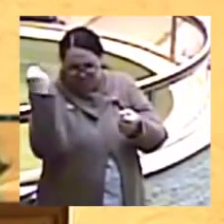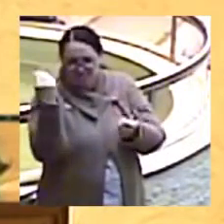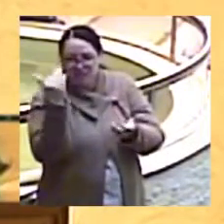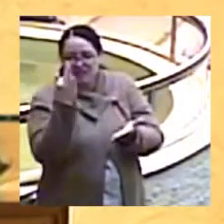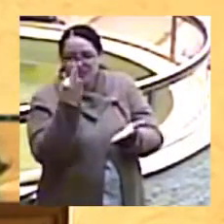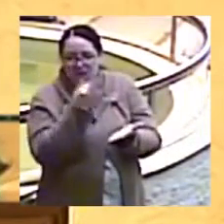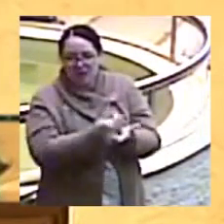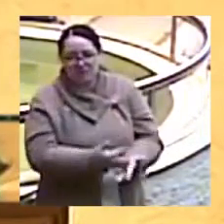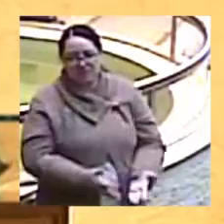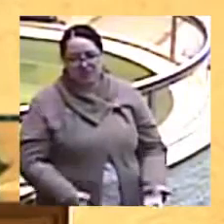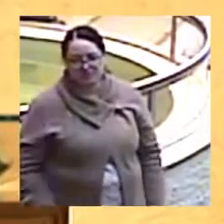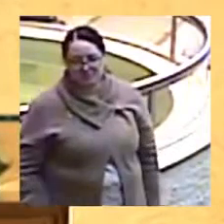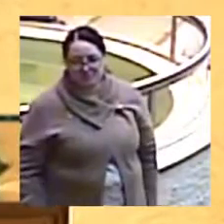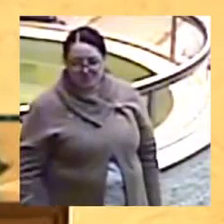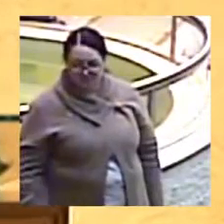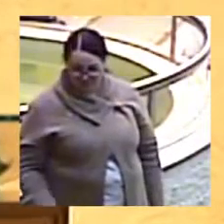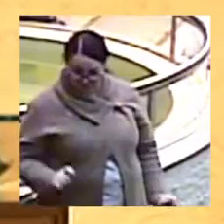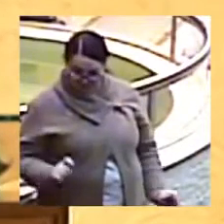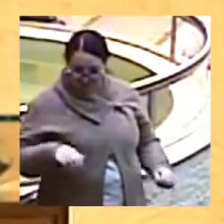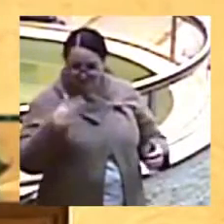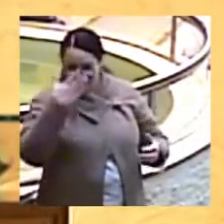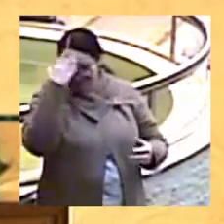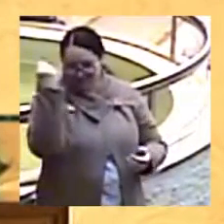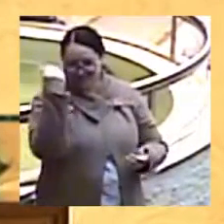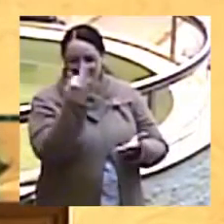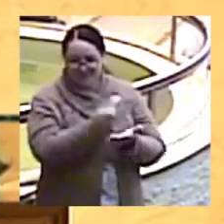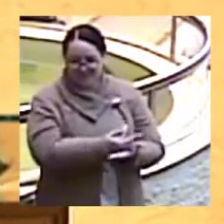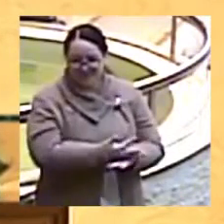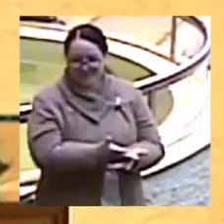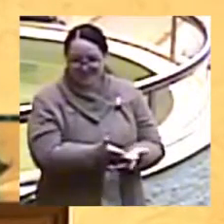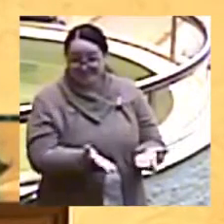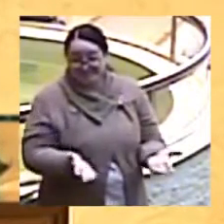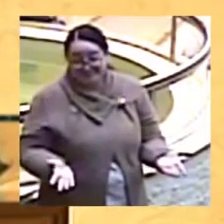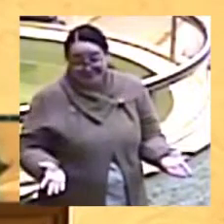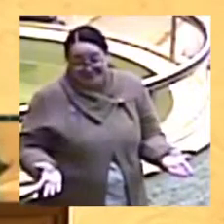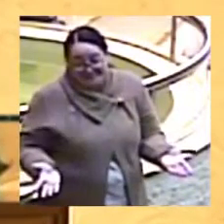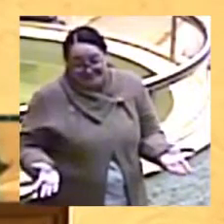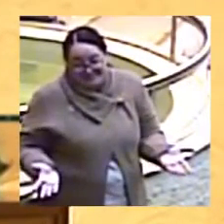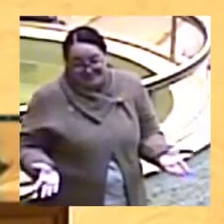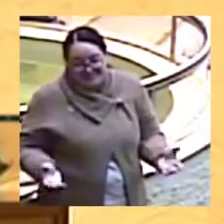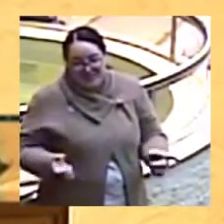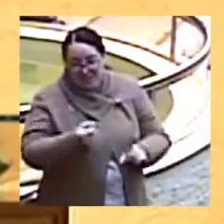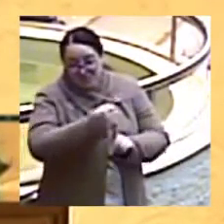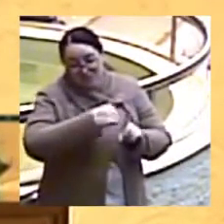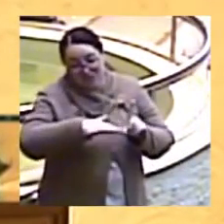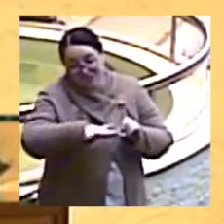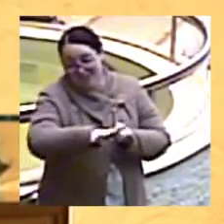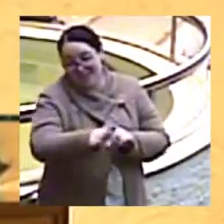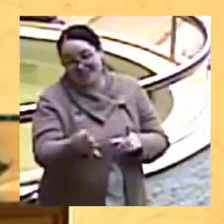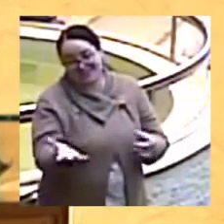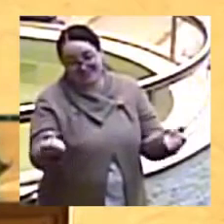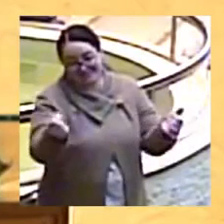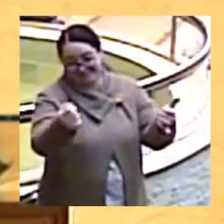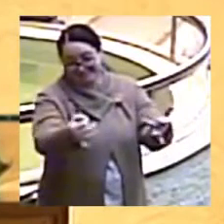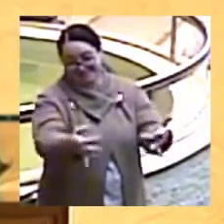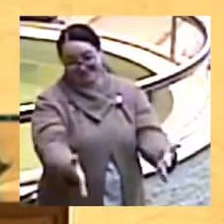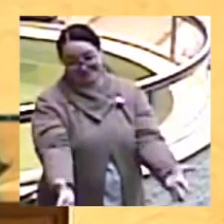Esta é a sociedade. Aí, diante destes problemas todos que nós estamos vivenciando,